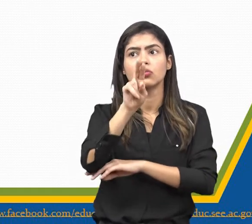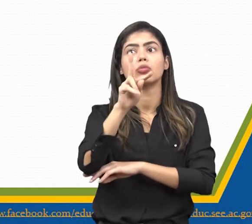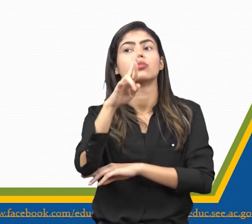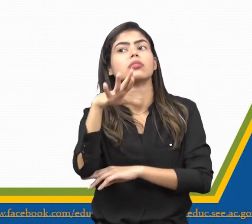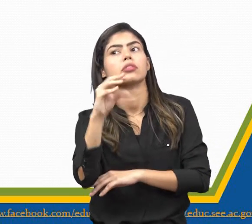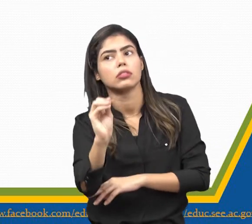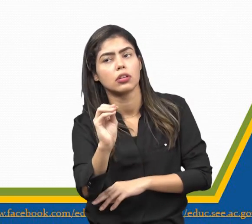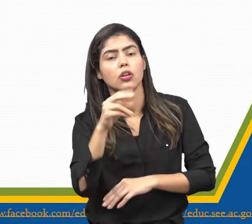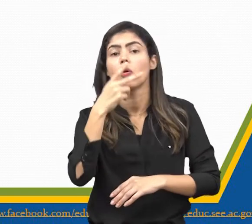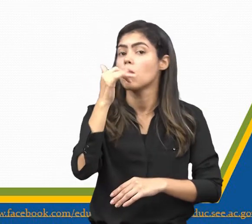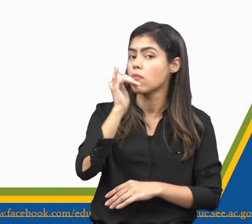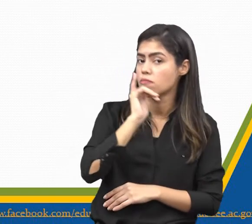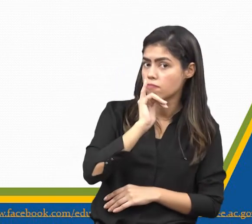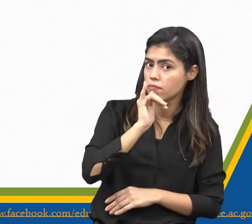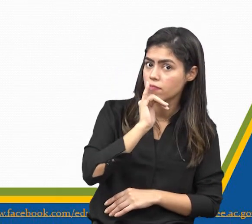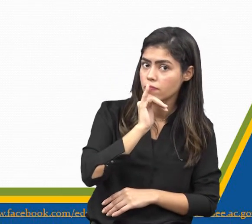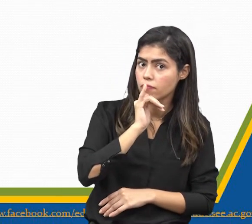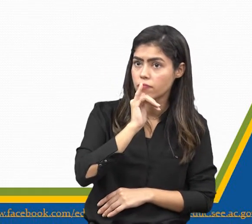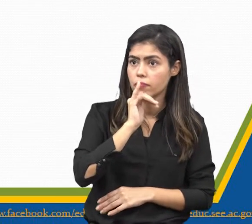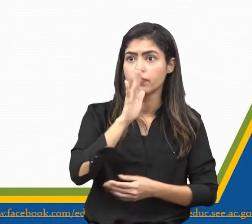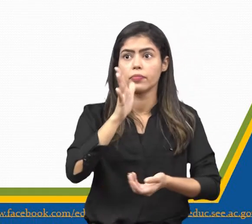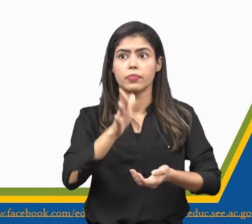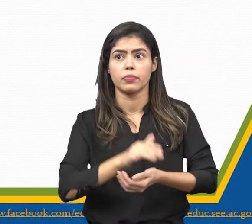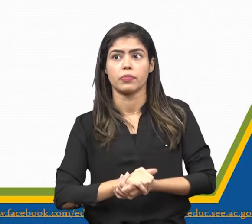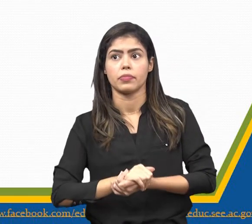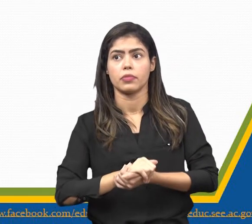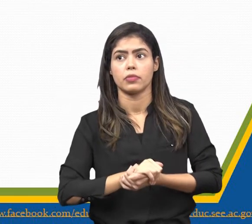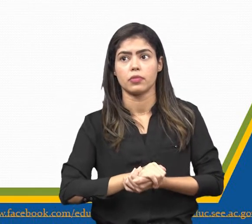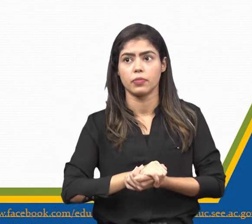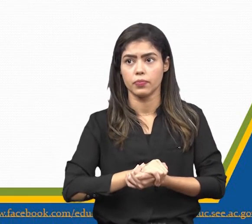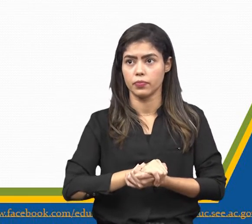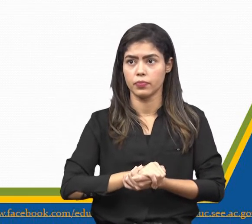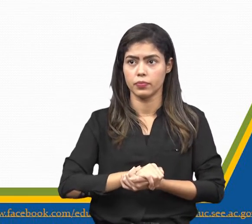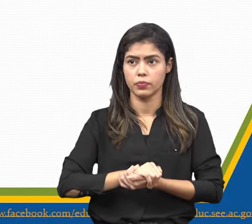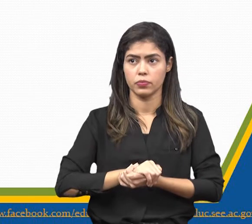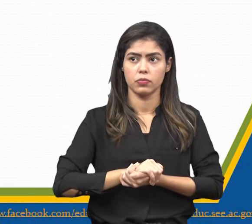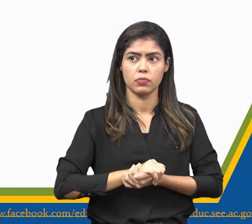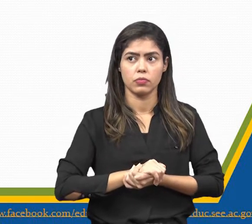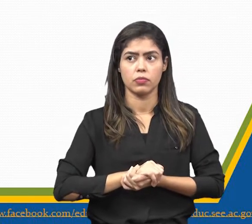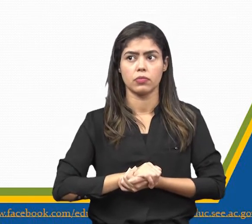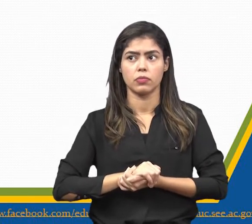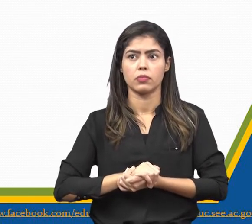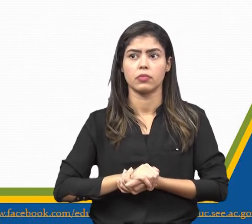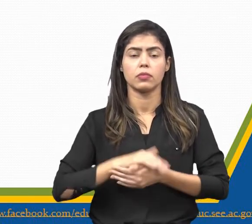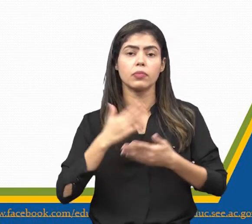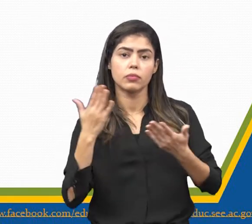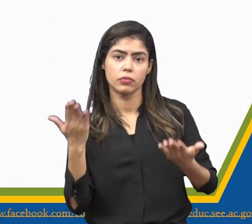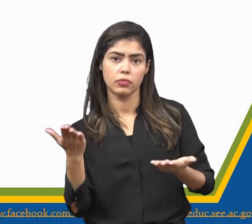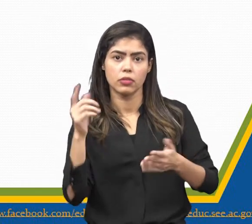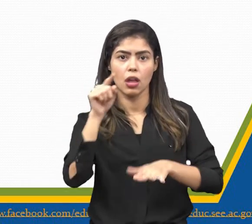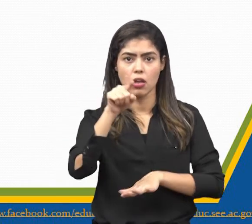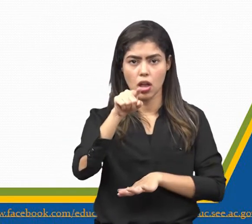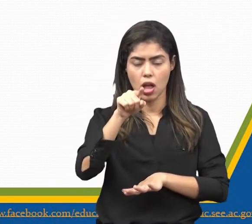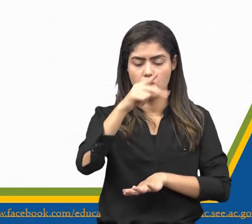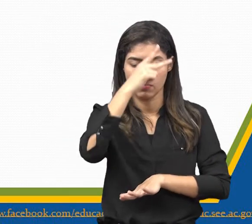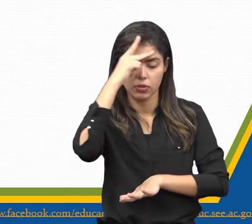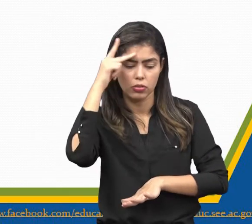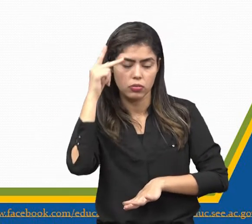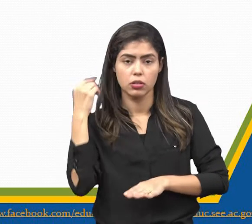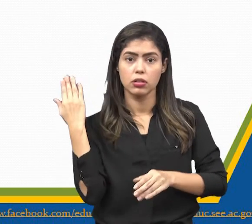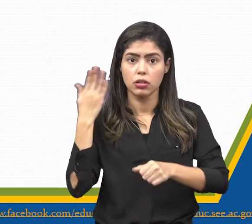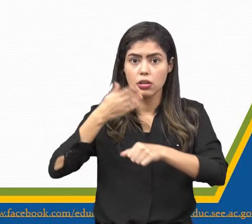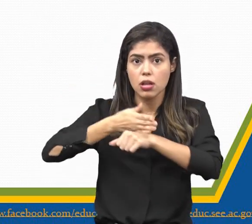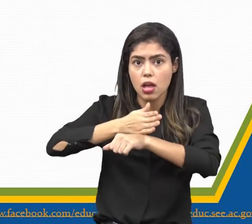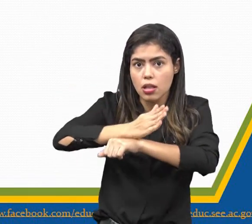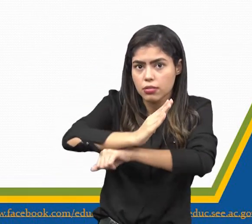sujeito. Por exemplo, the people who just boarded the plane are in a rock band. Então, as pessoas que acabaram